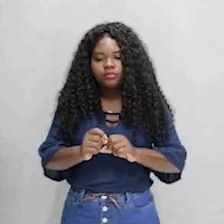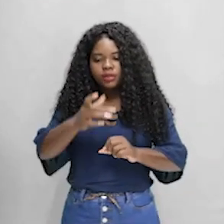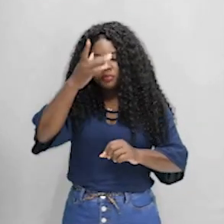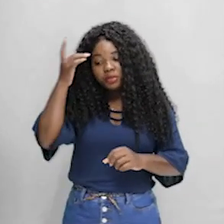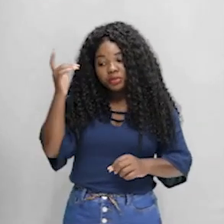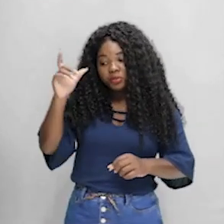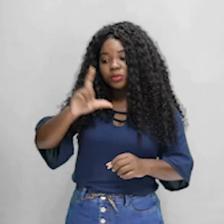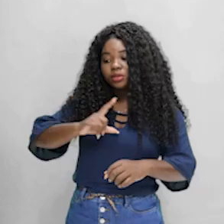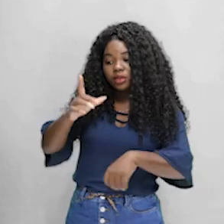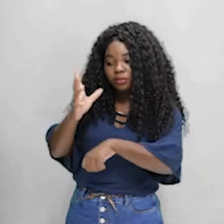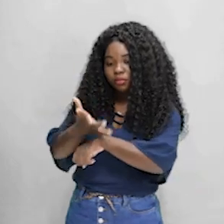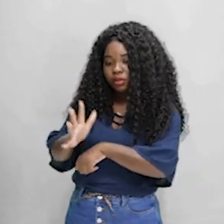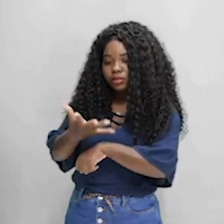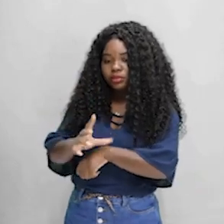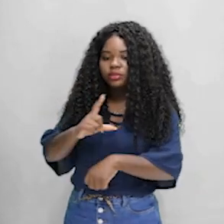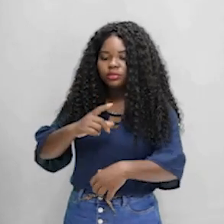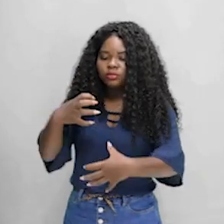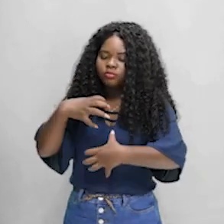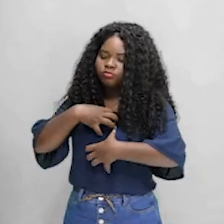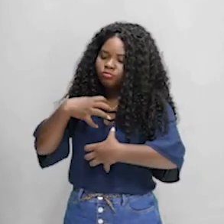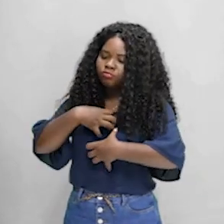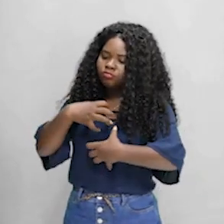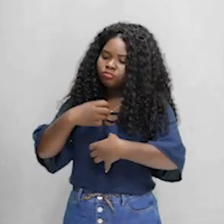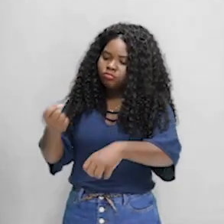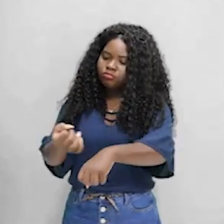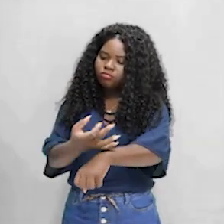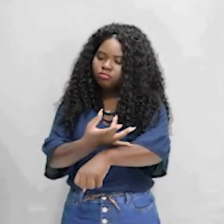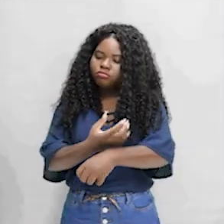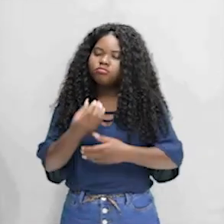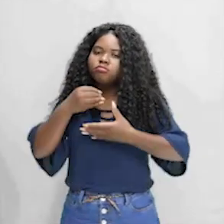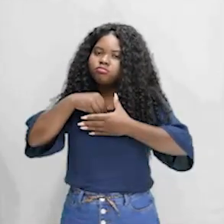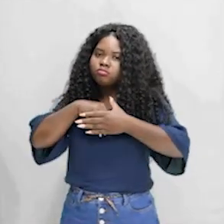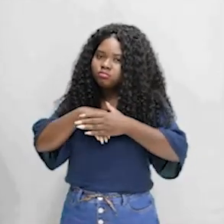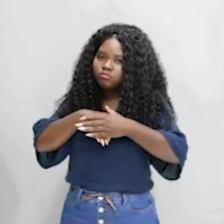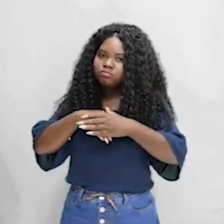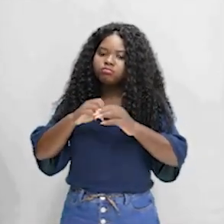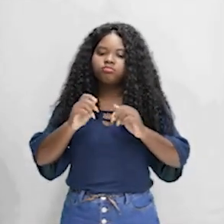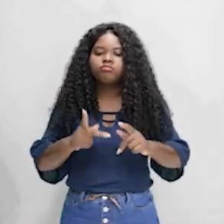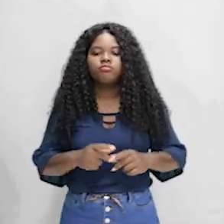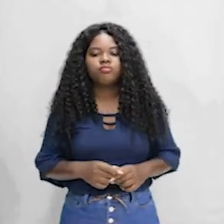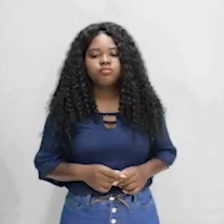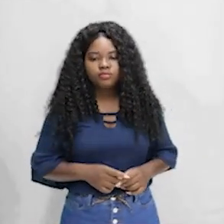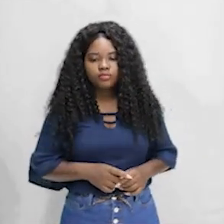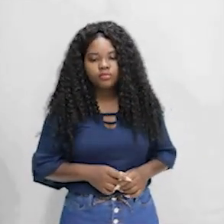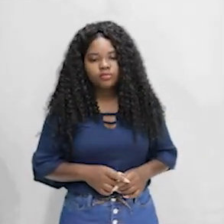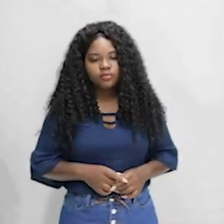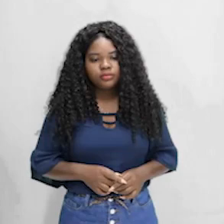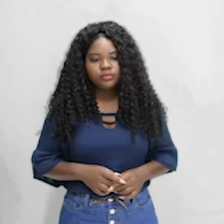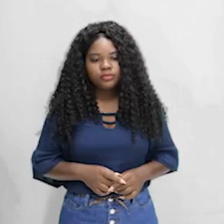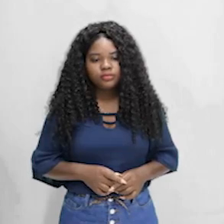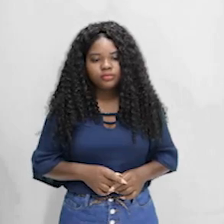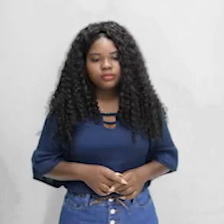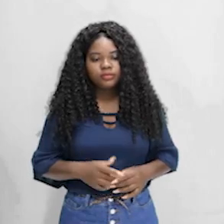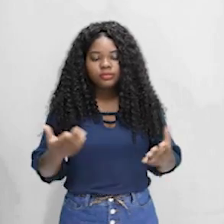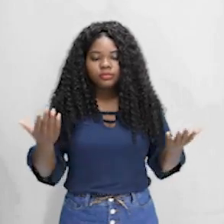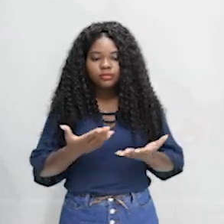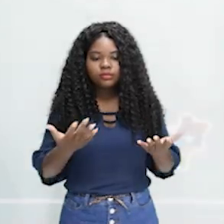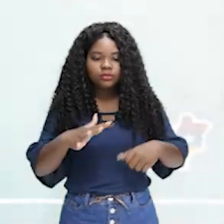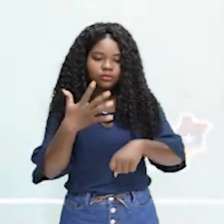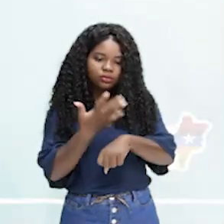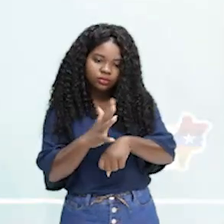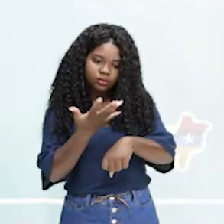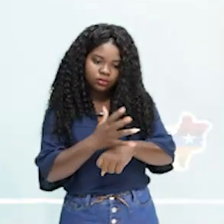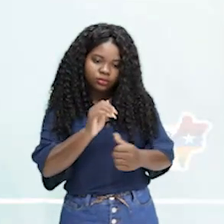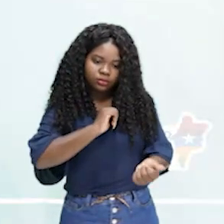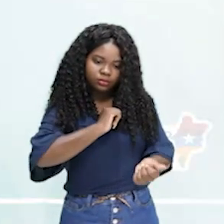ali emocional ali preservada. Ele não é uma pessoa agressiva, tá certo? Vamos agora entrar aqui na